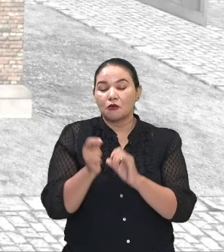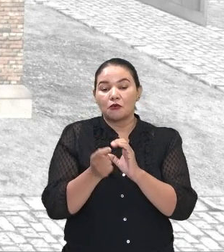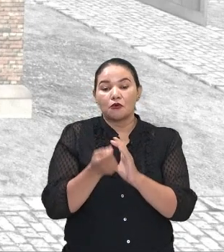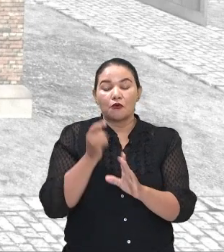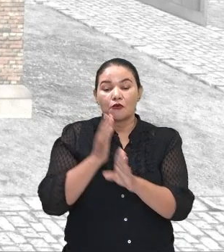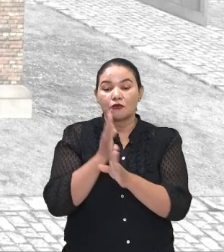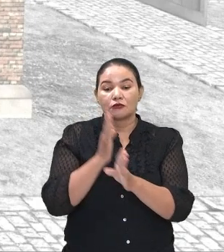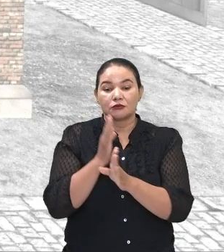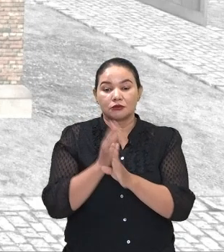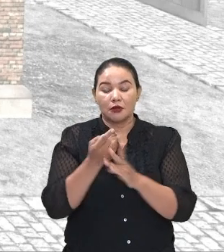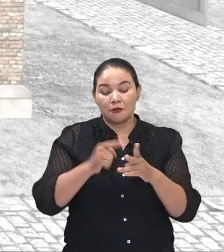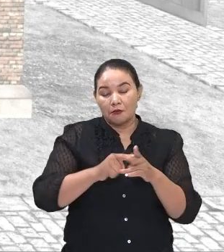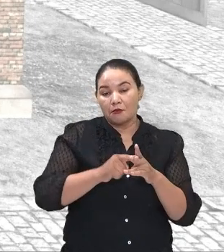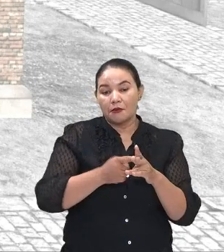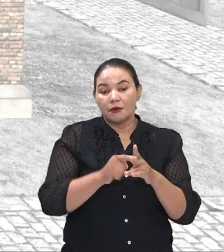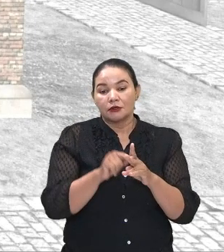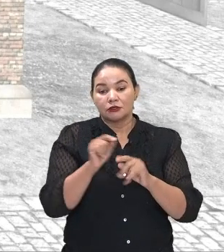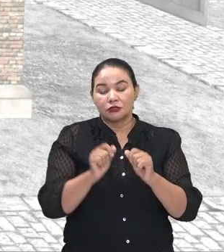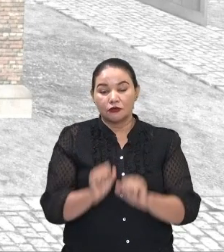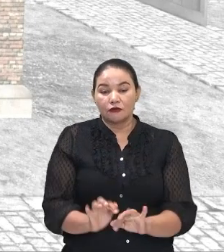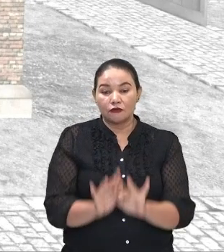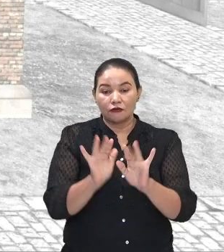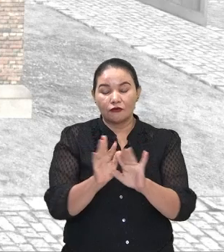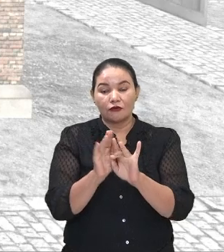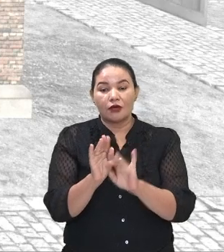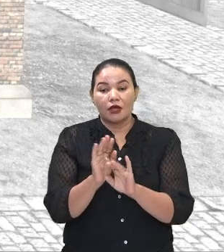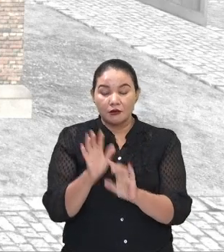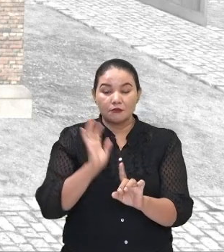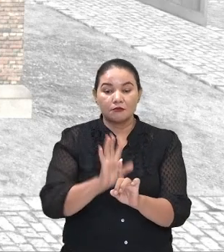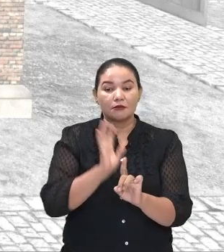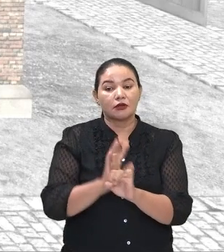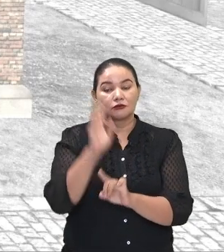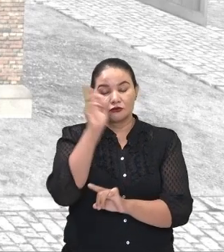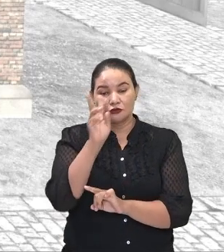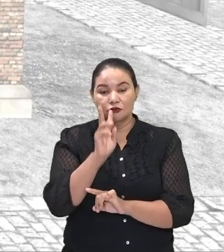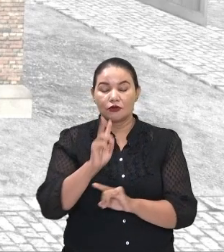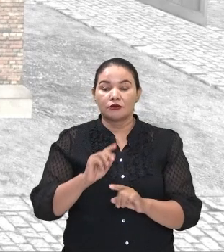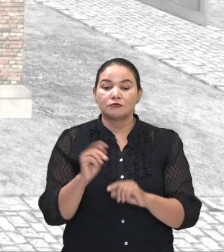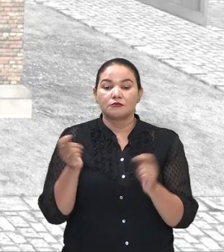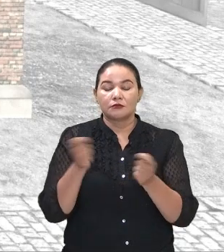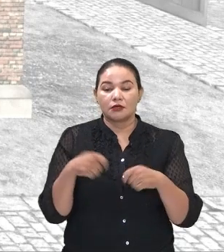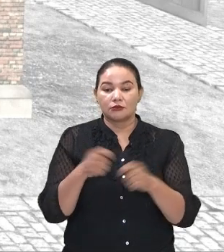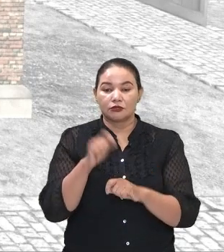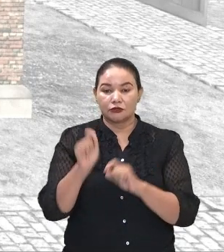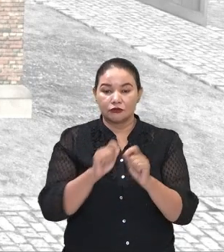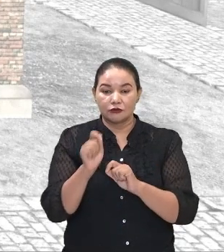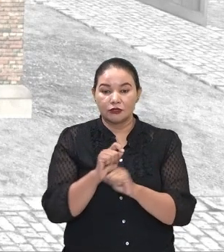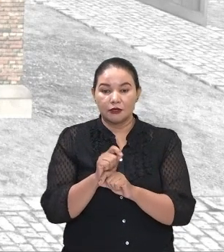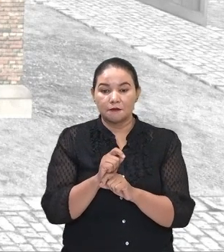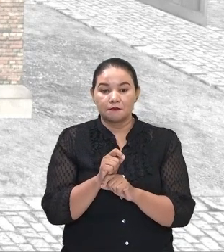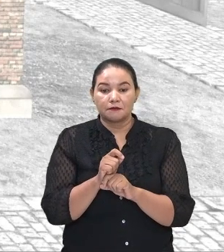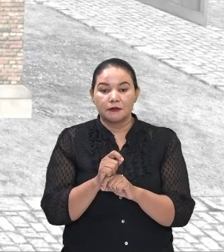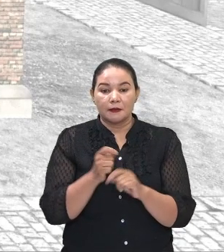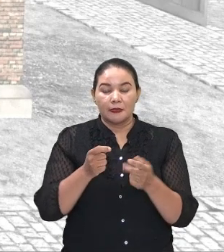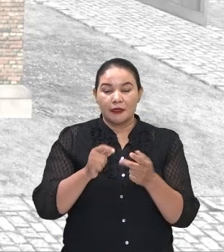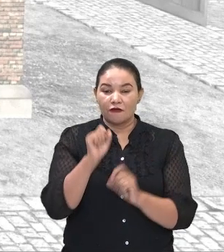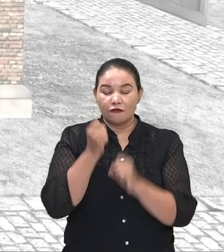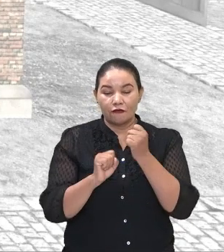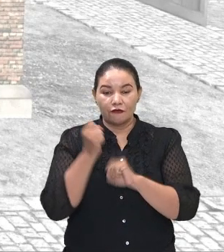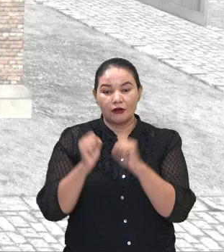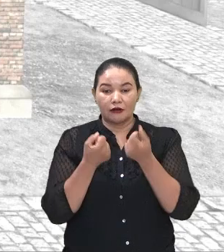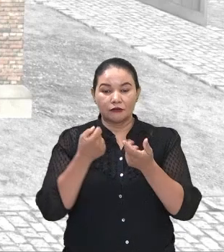da máquina a vapor, tivemos aí um impacto histórico que permitiu a automação de fábricas,